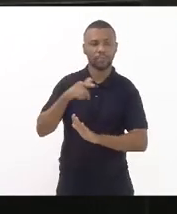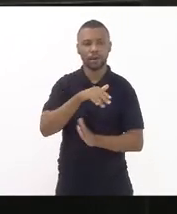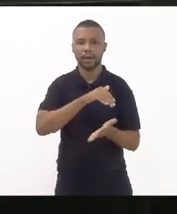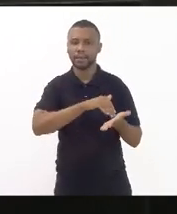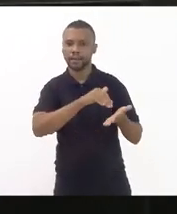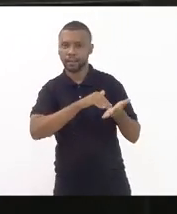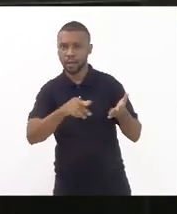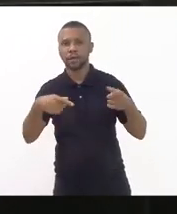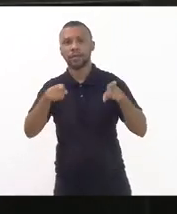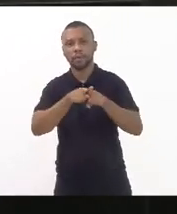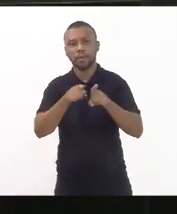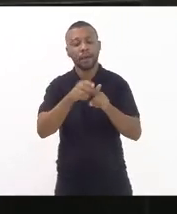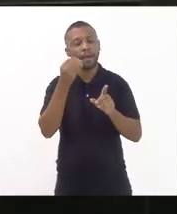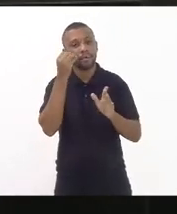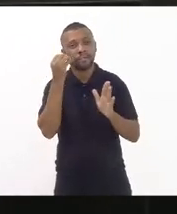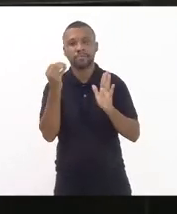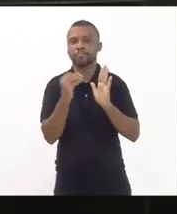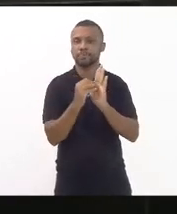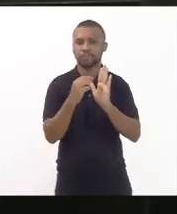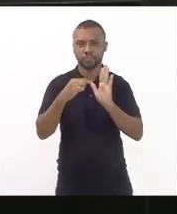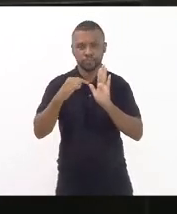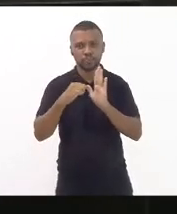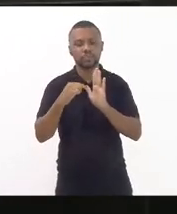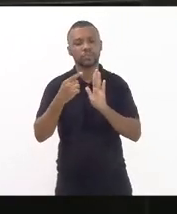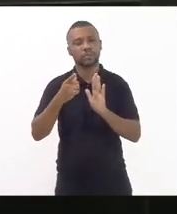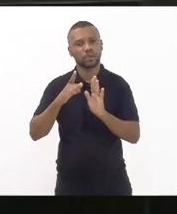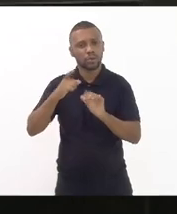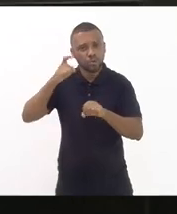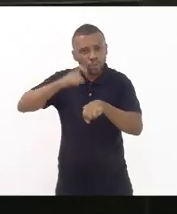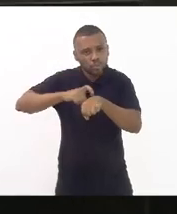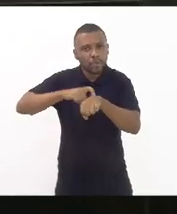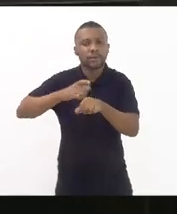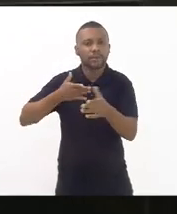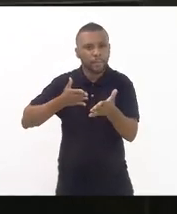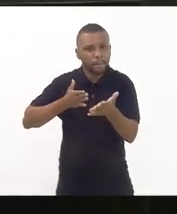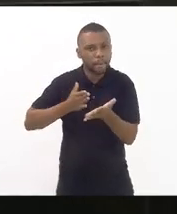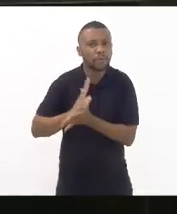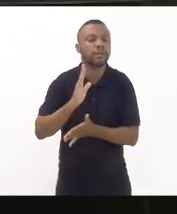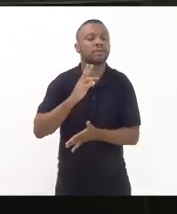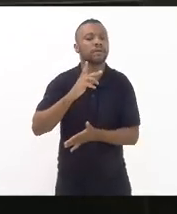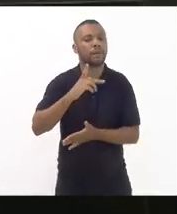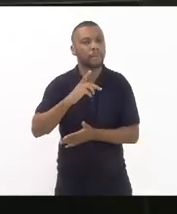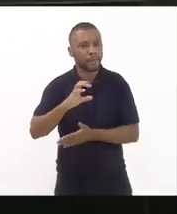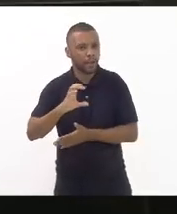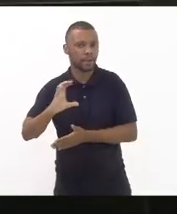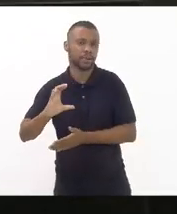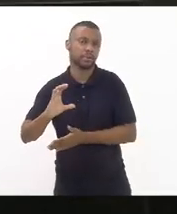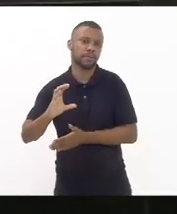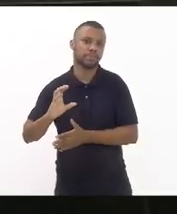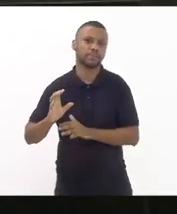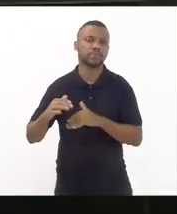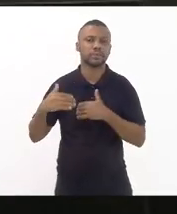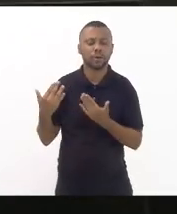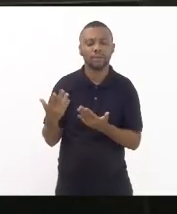Também previsto quando da aprovação da PEC. Ou seja,